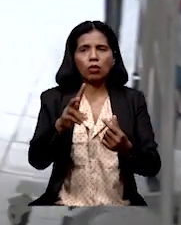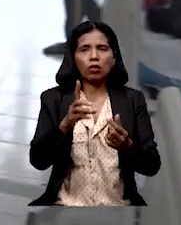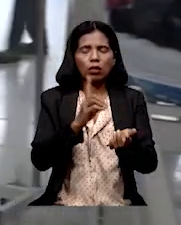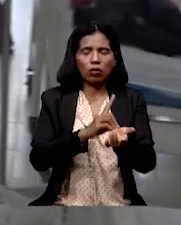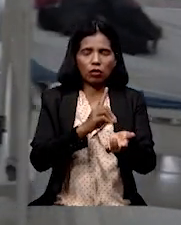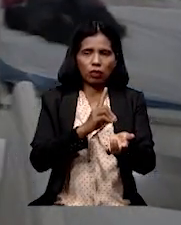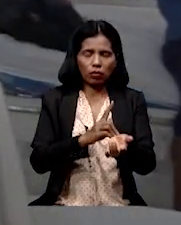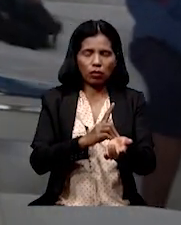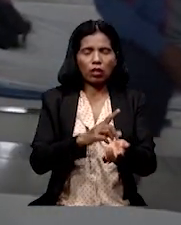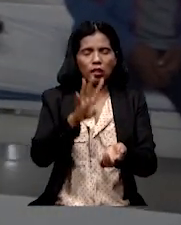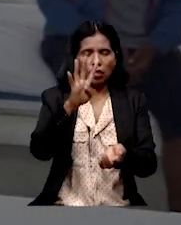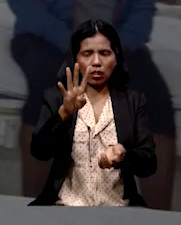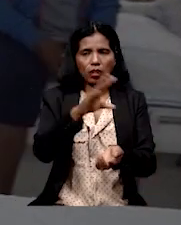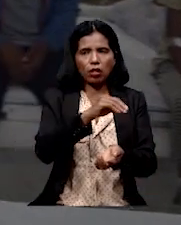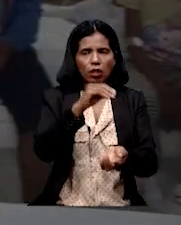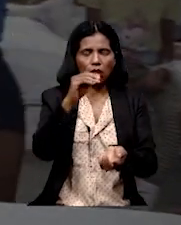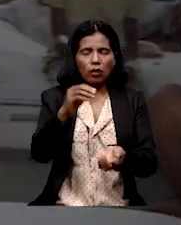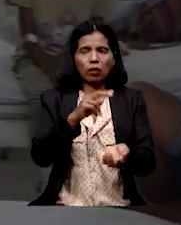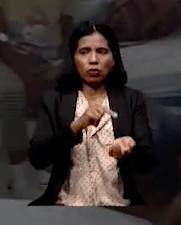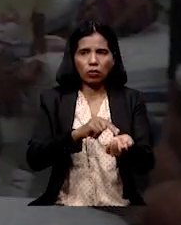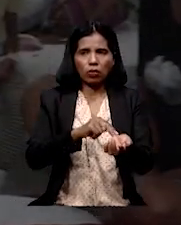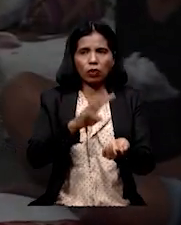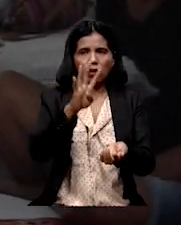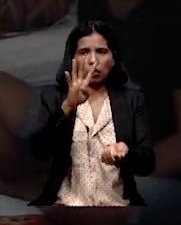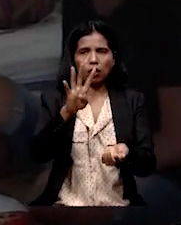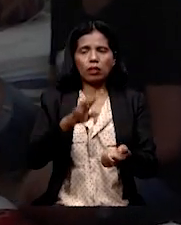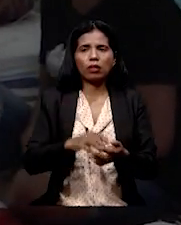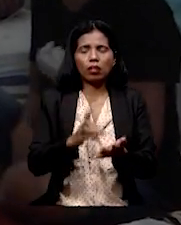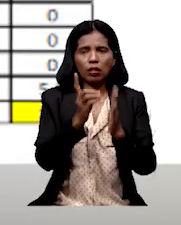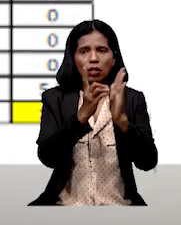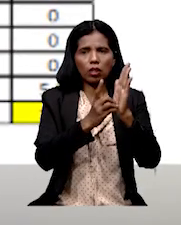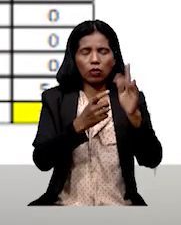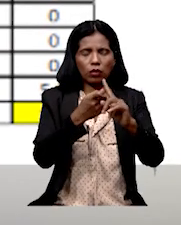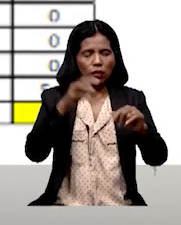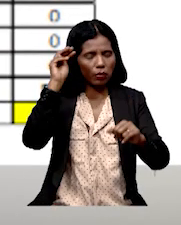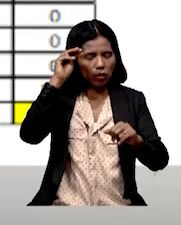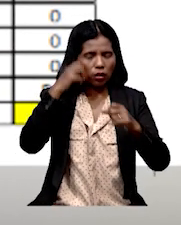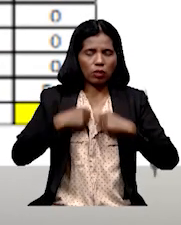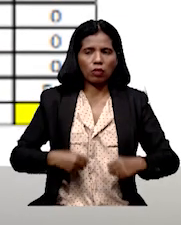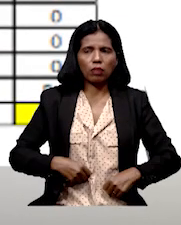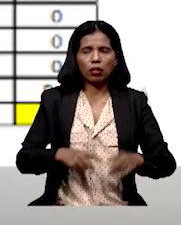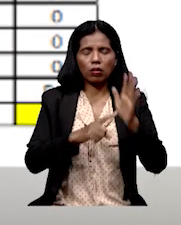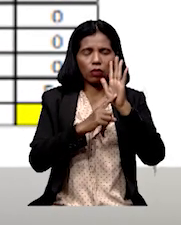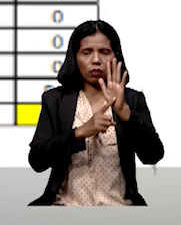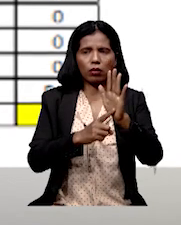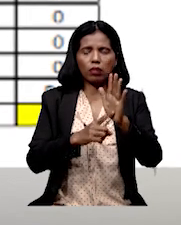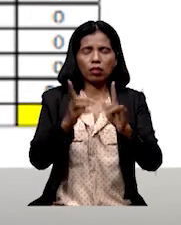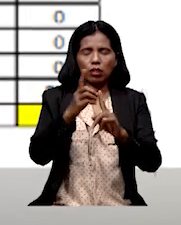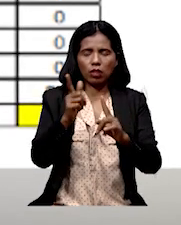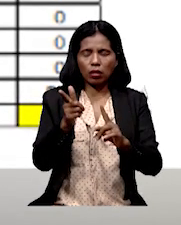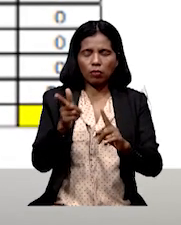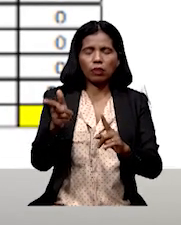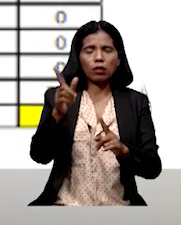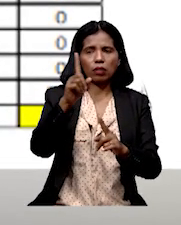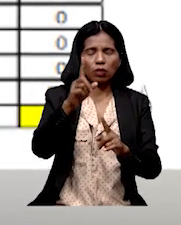no internamento hat. Dado o Ministério de Saúde a tudo, toloron tolonulo resinida fulan janeiro tinane.